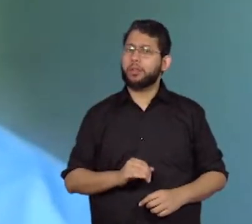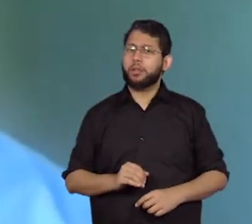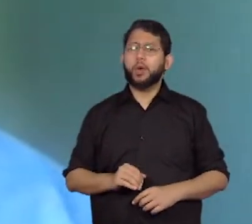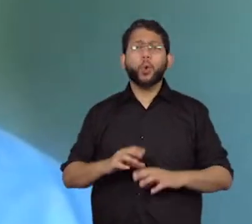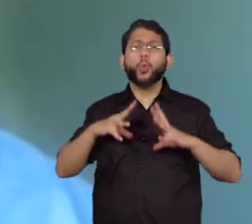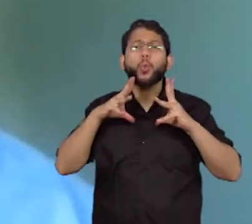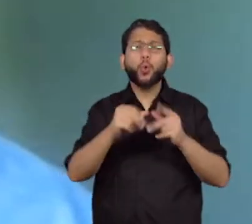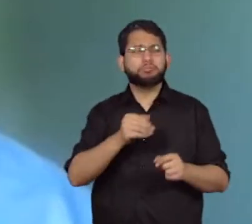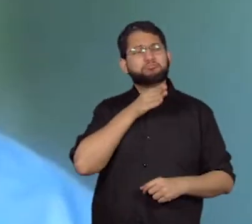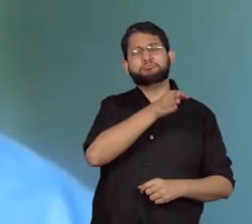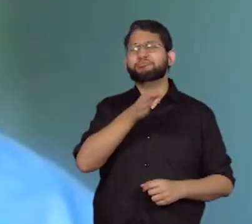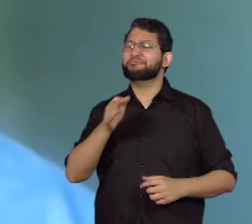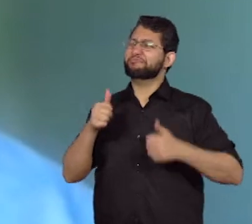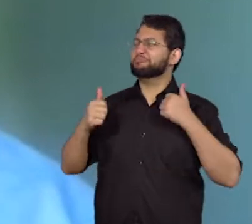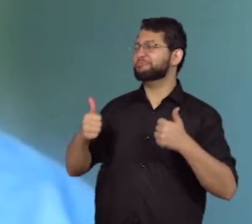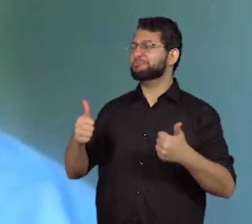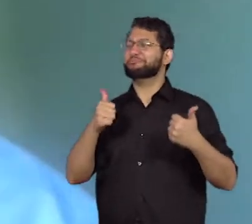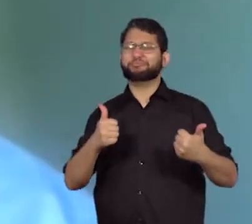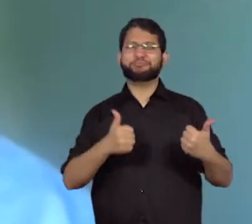gente,